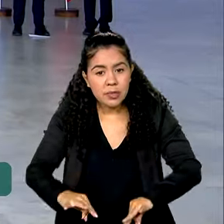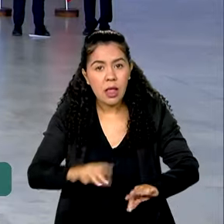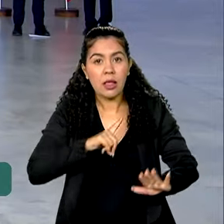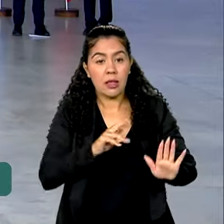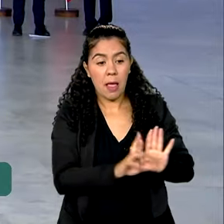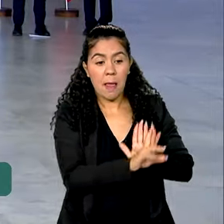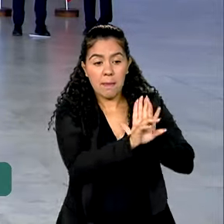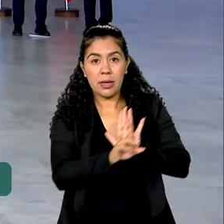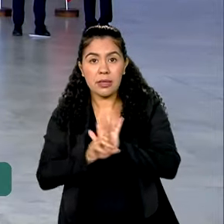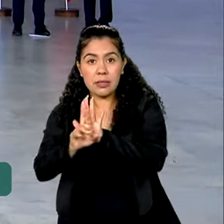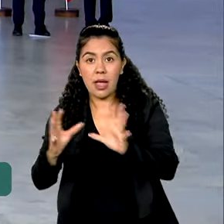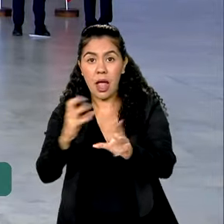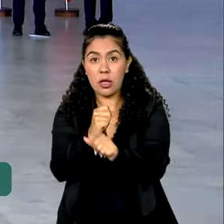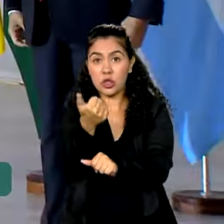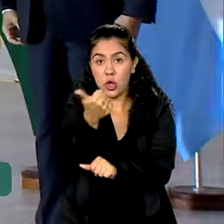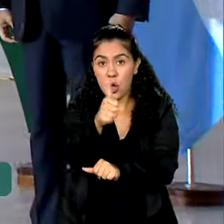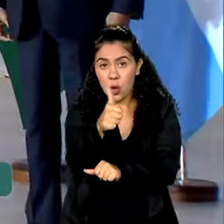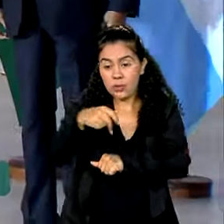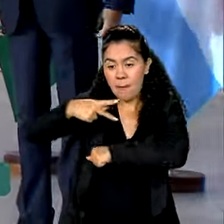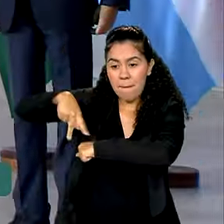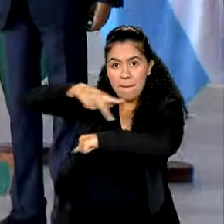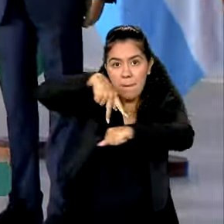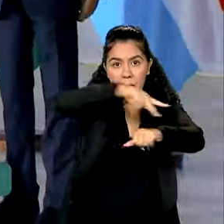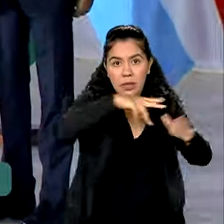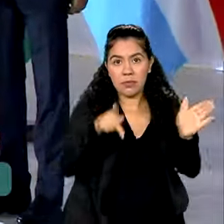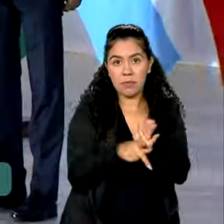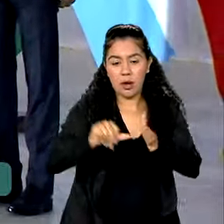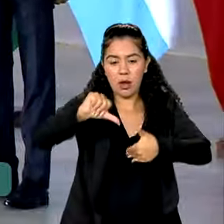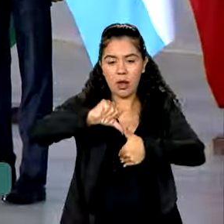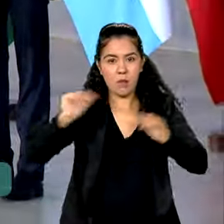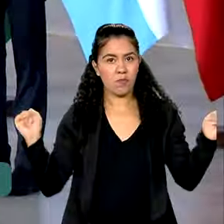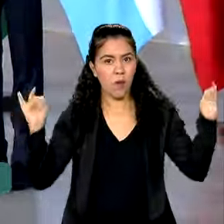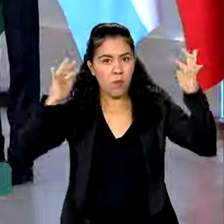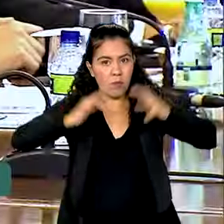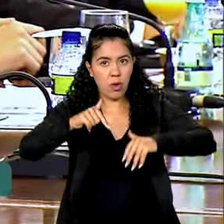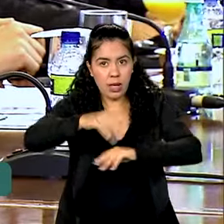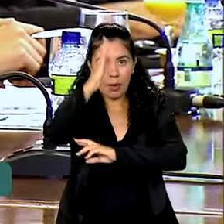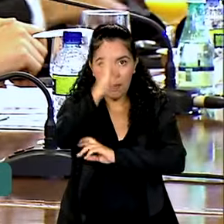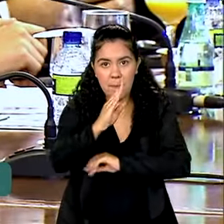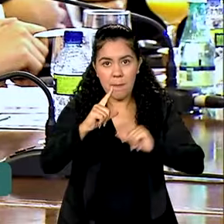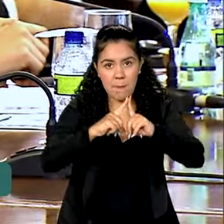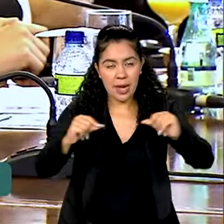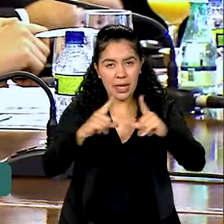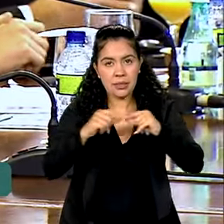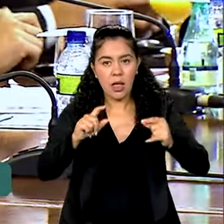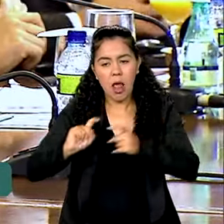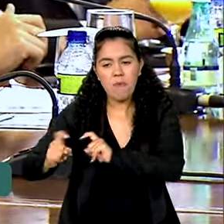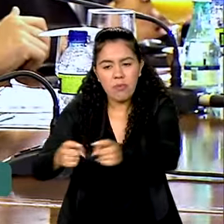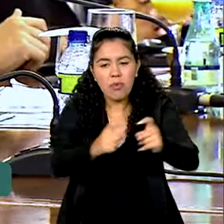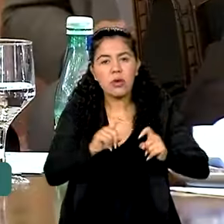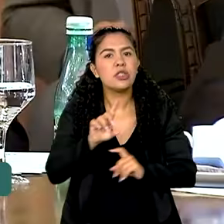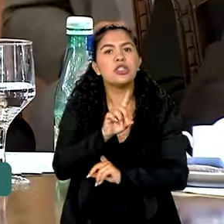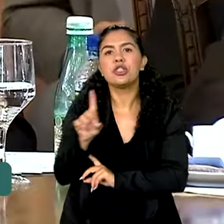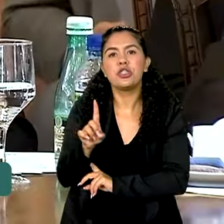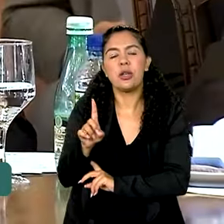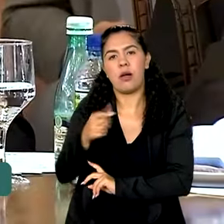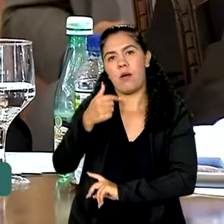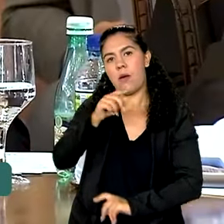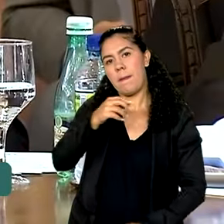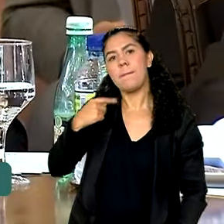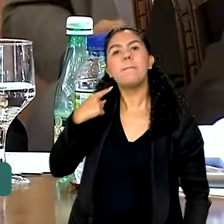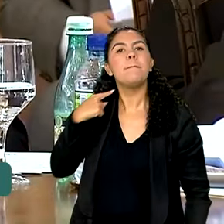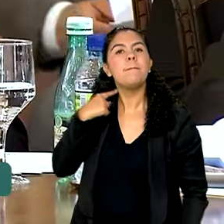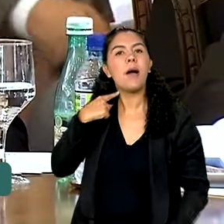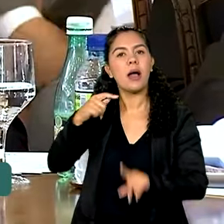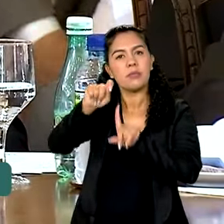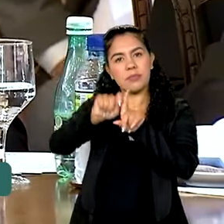11 países sul-americanos se reuniram em Brasília com o presidente Lula em maio de 2023. Julgo